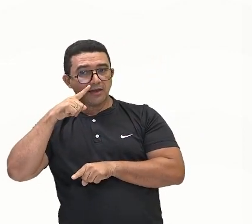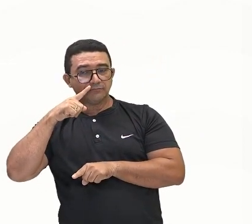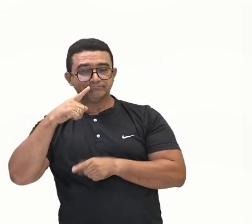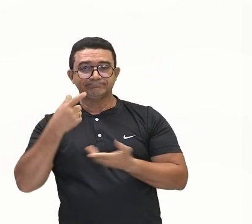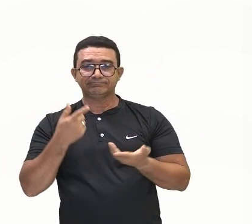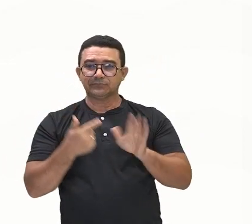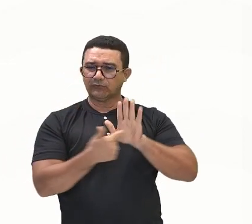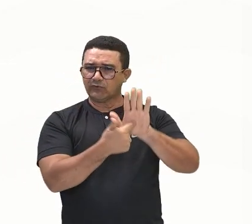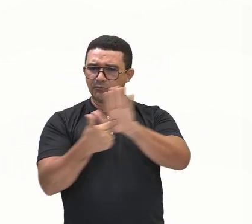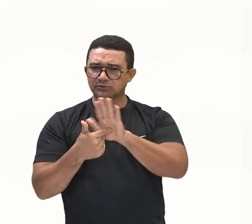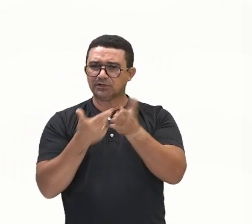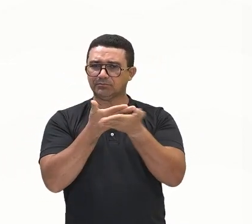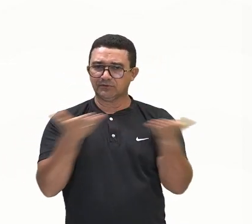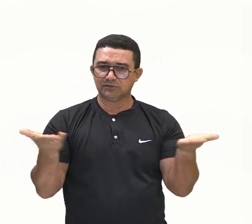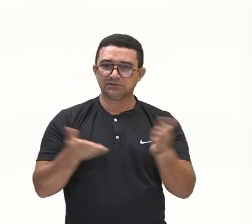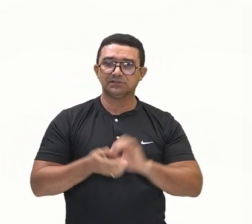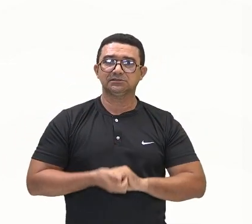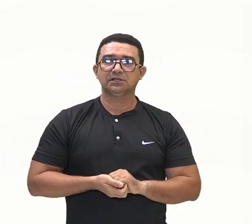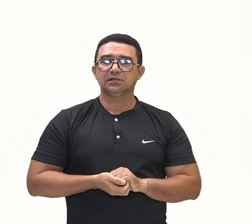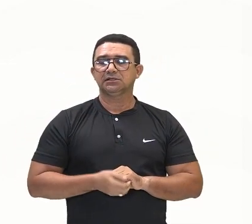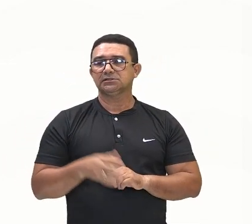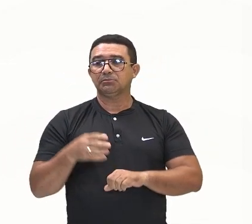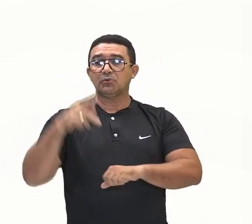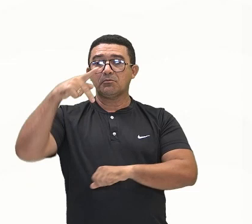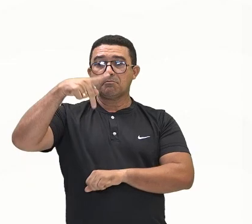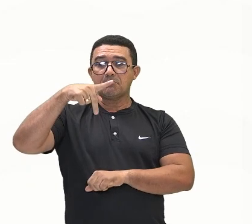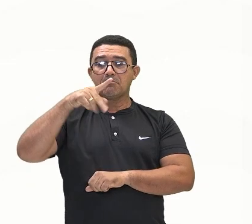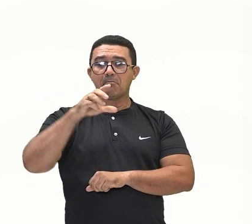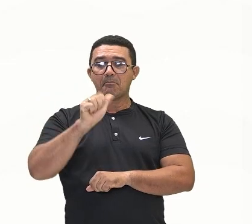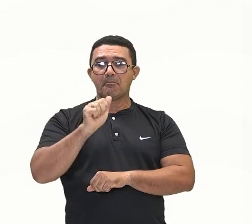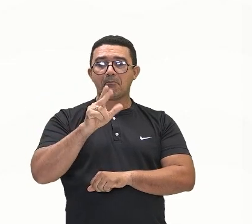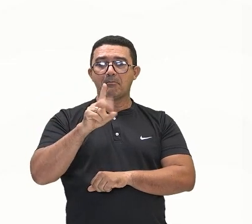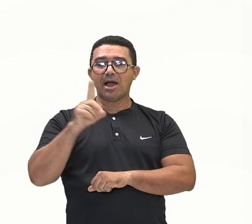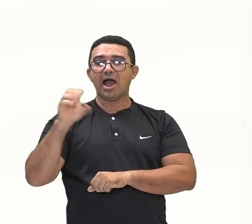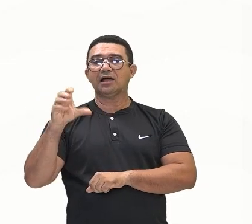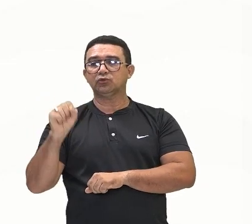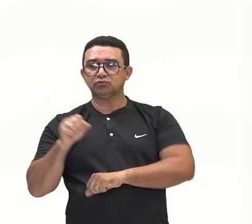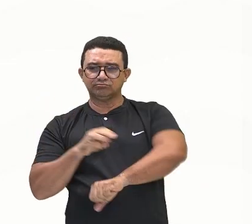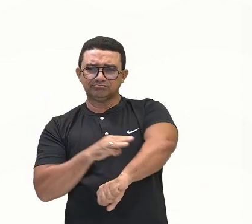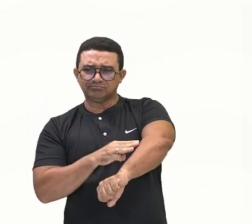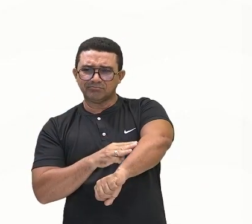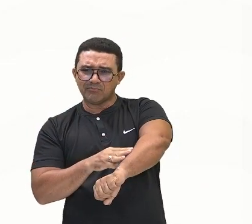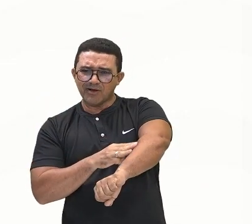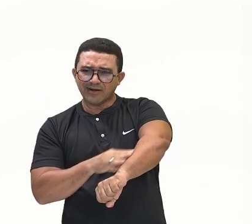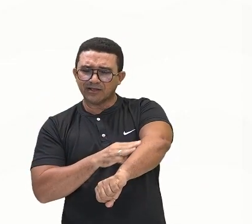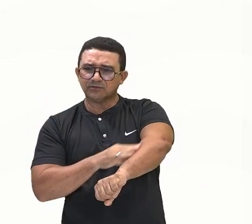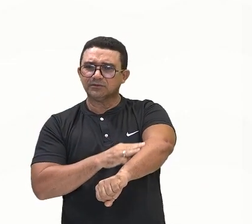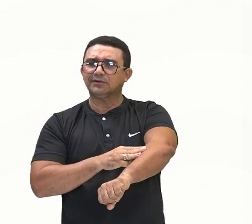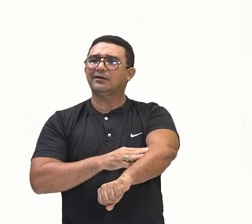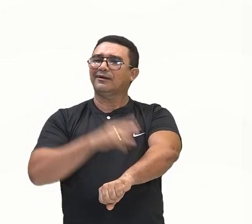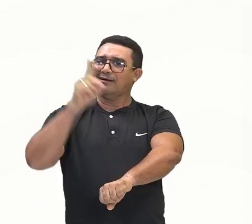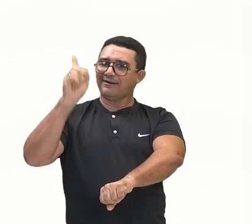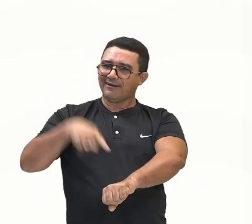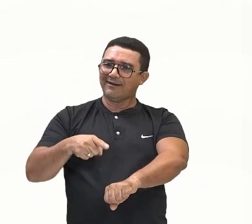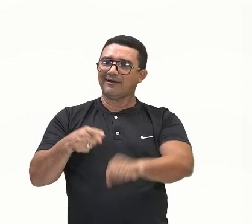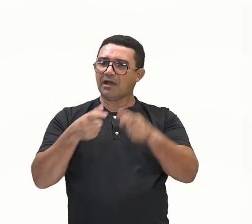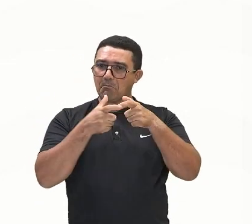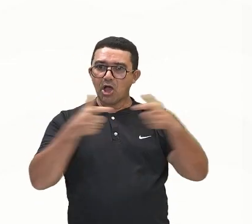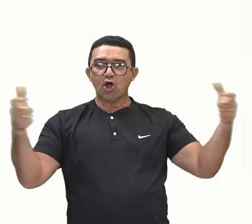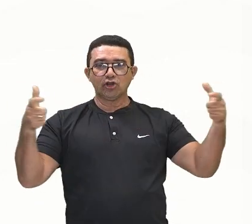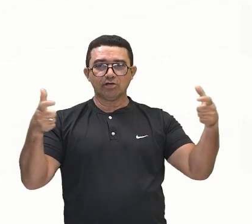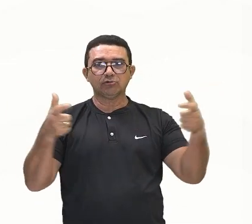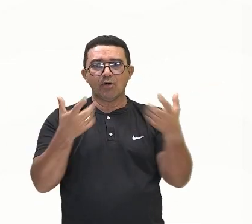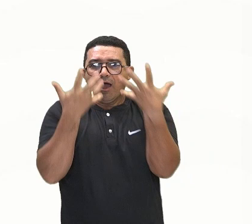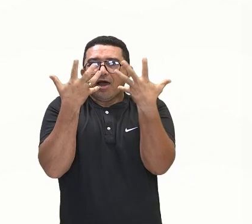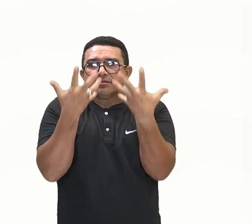para vocês, quanto aos pardos, que a população parda é aquela que a grande maioria acaba se enxergando porque,